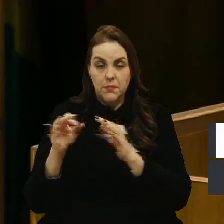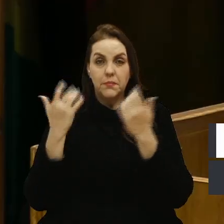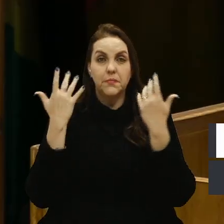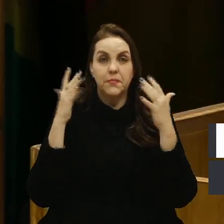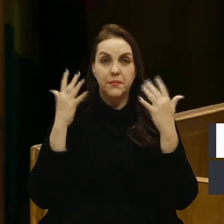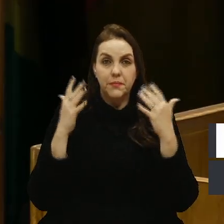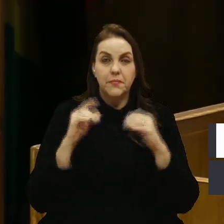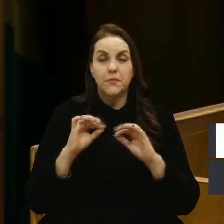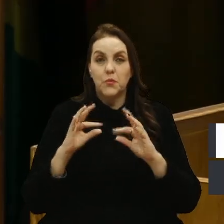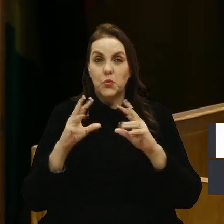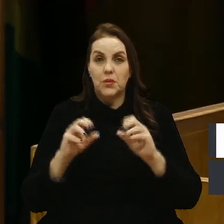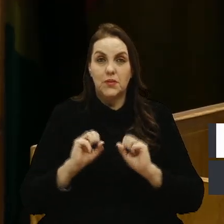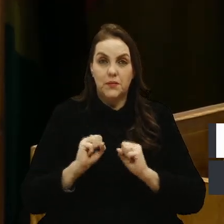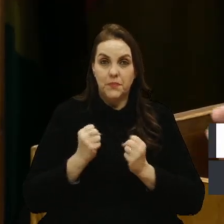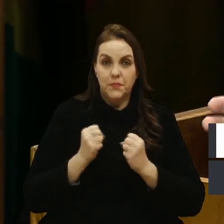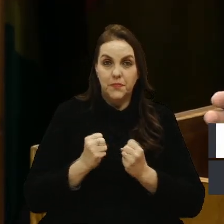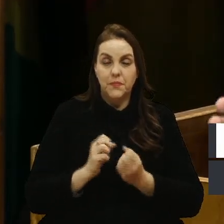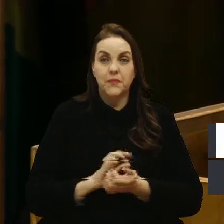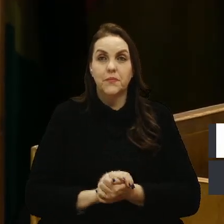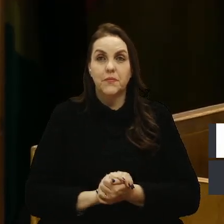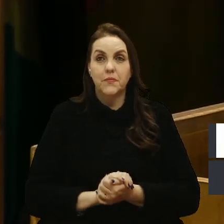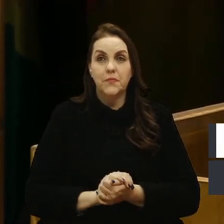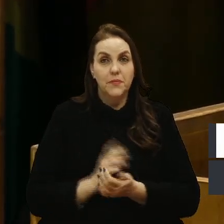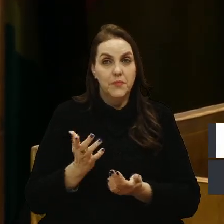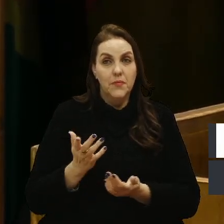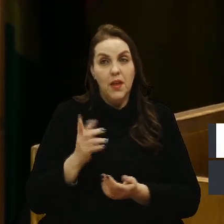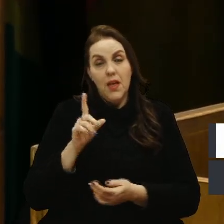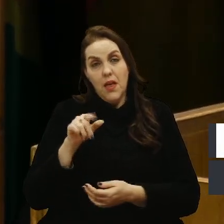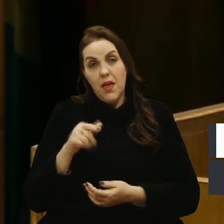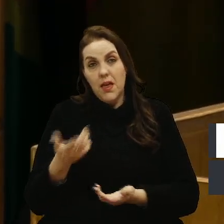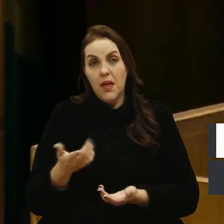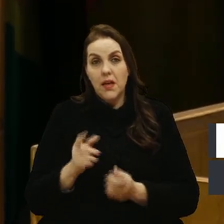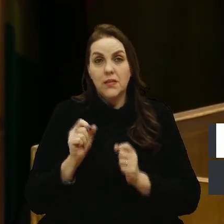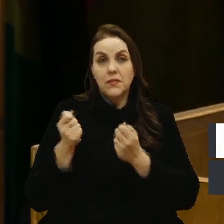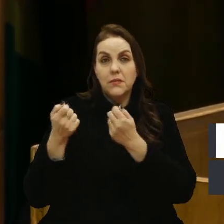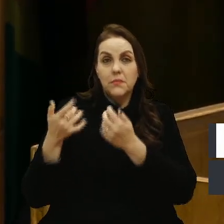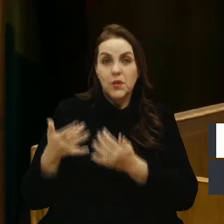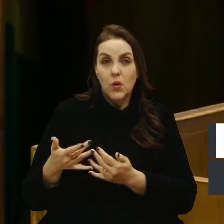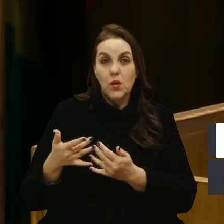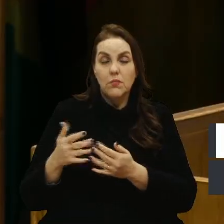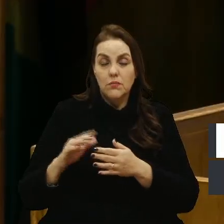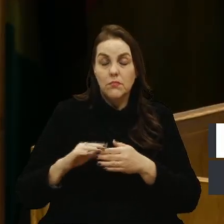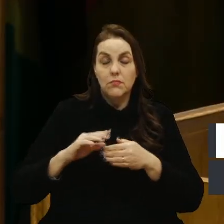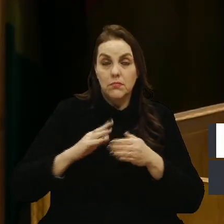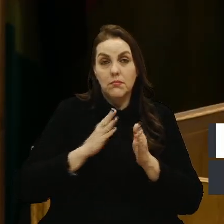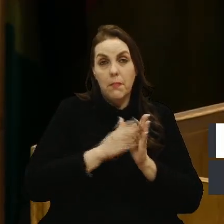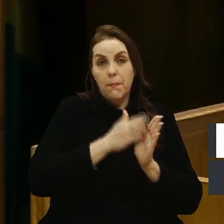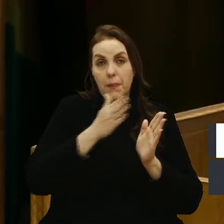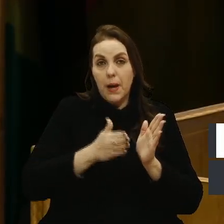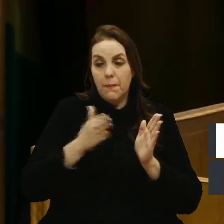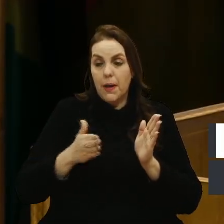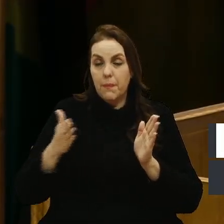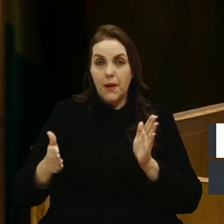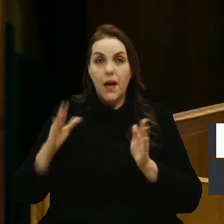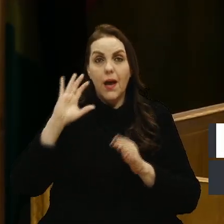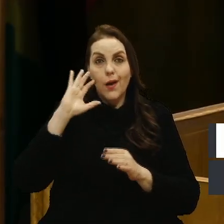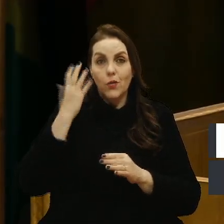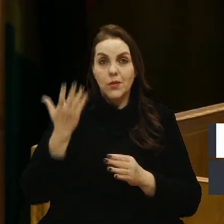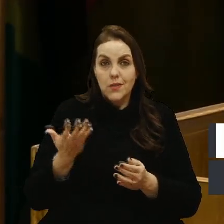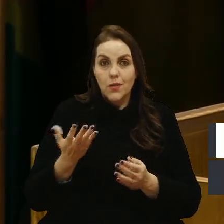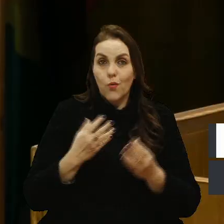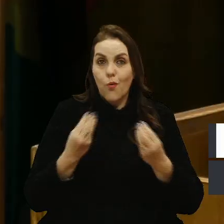sua defesa. E aqui, basicamente, ele expressou a sequência dos fatos, como